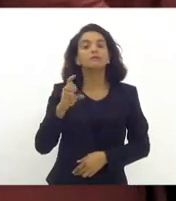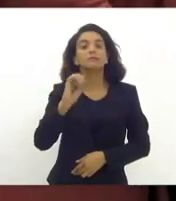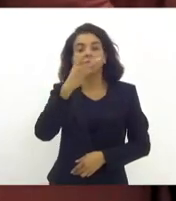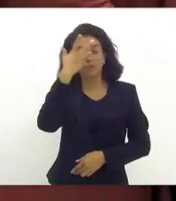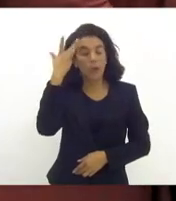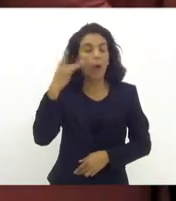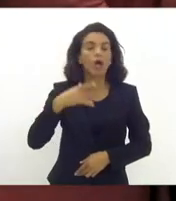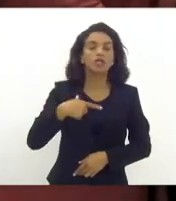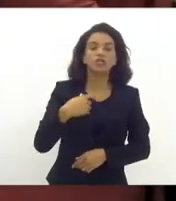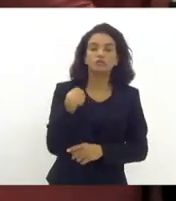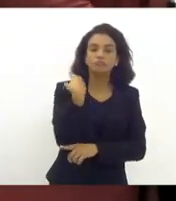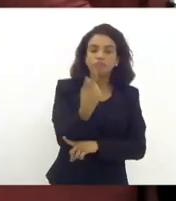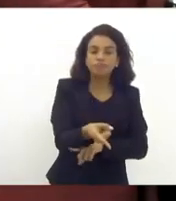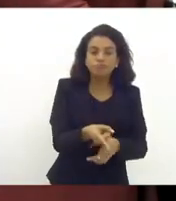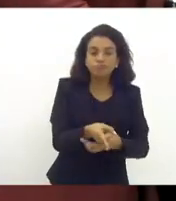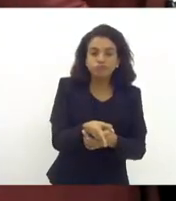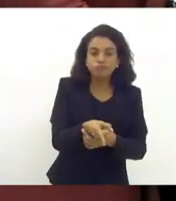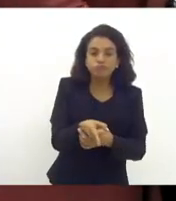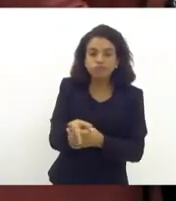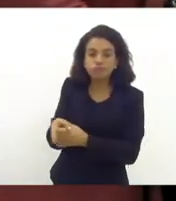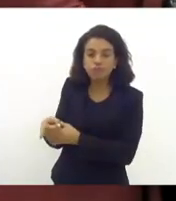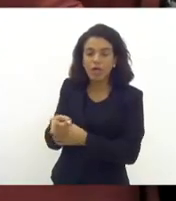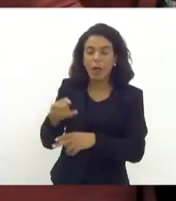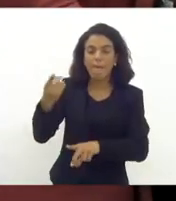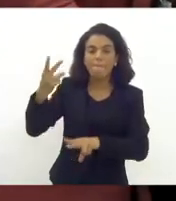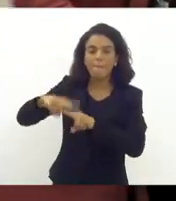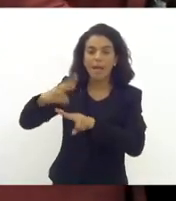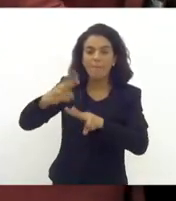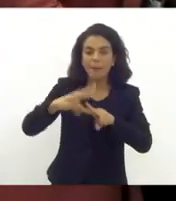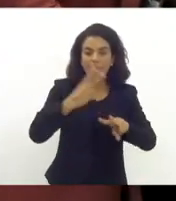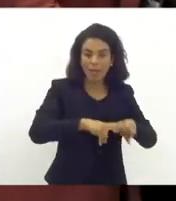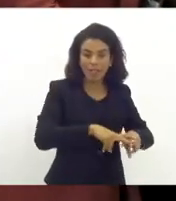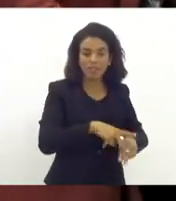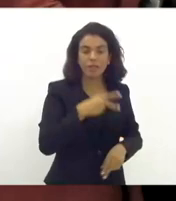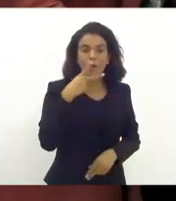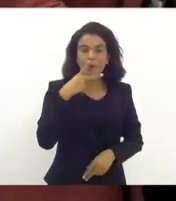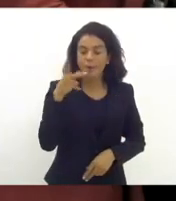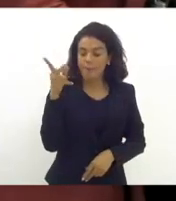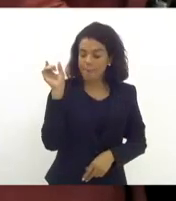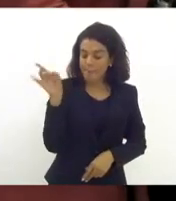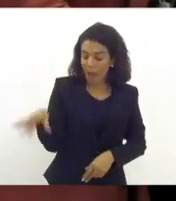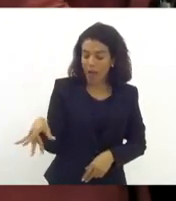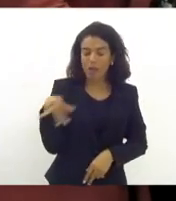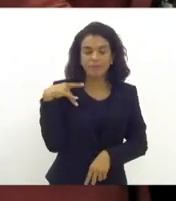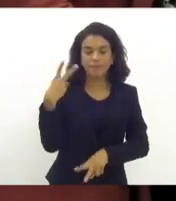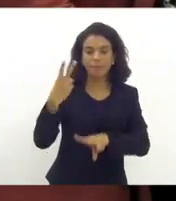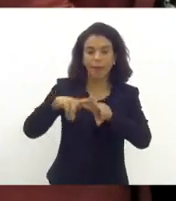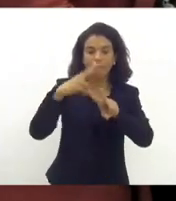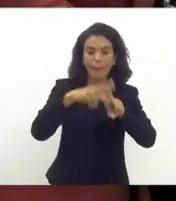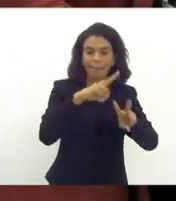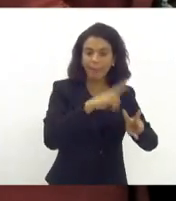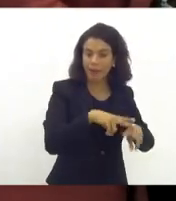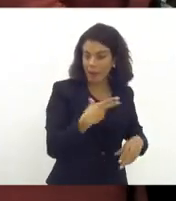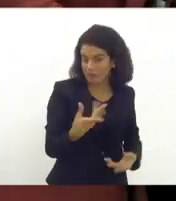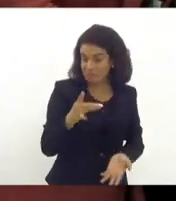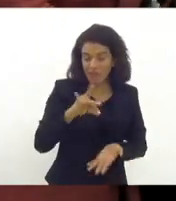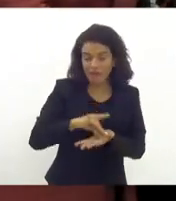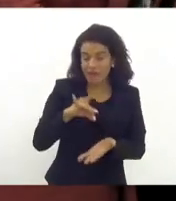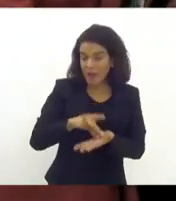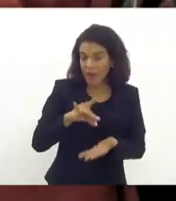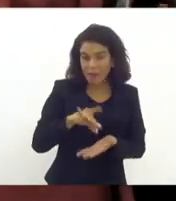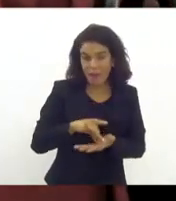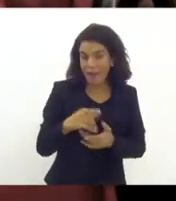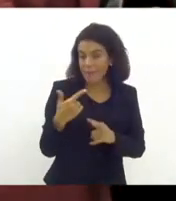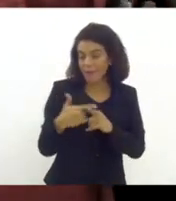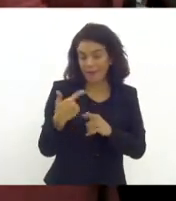Depois teve o carnaval de que não podia jogar toco de cigarro no chão a Prefeitura não comporta o carnaval Essa é verdade carnaval